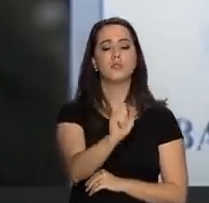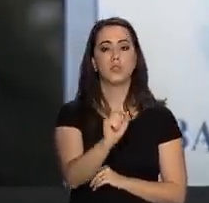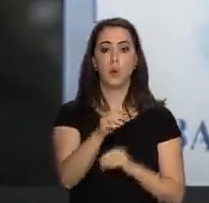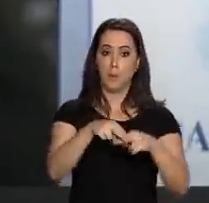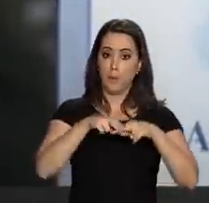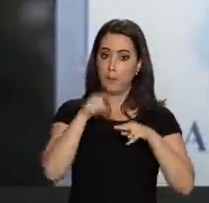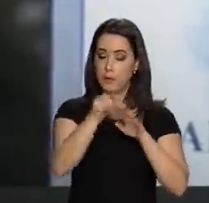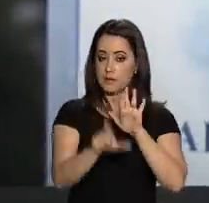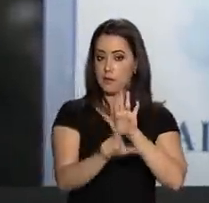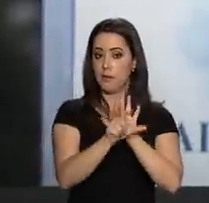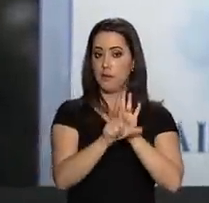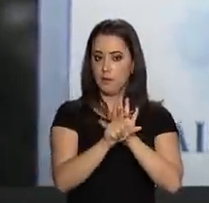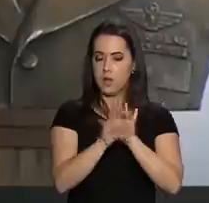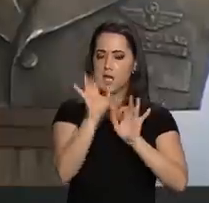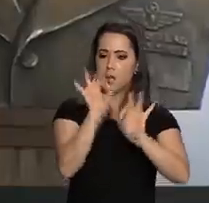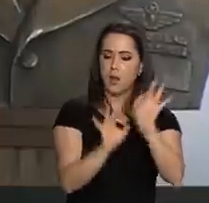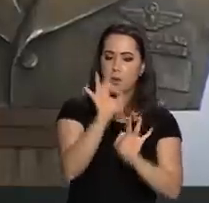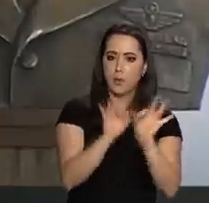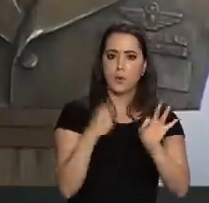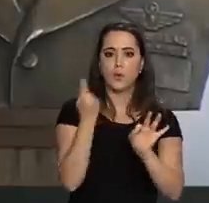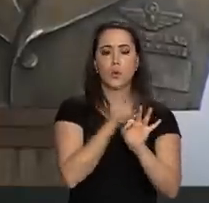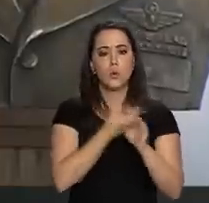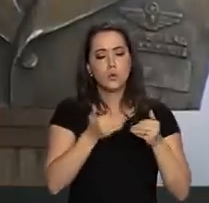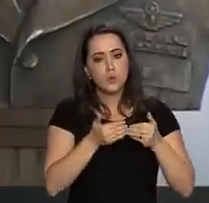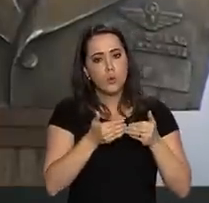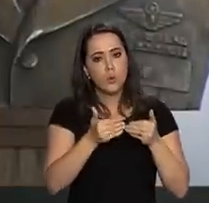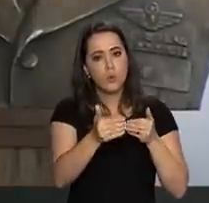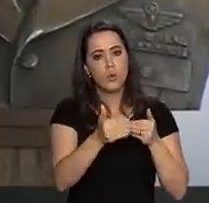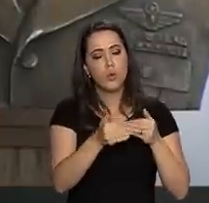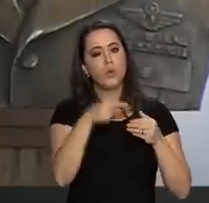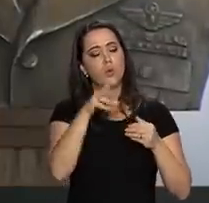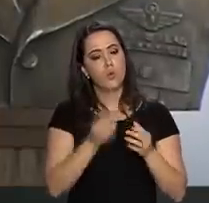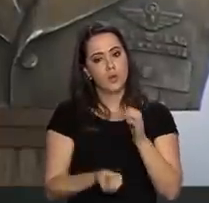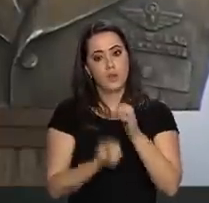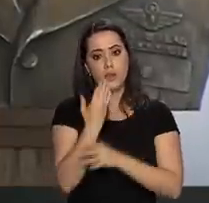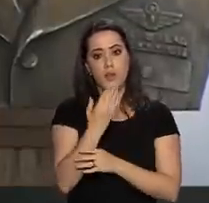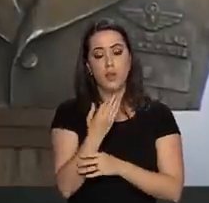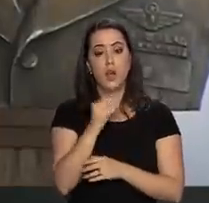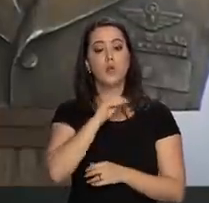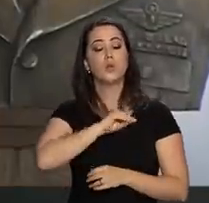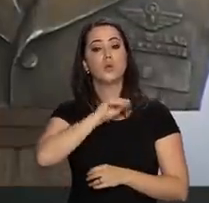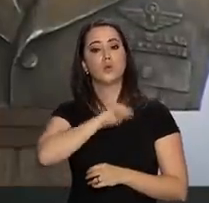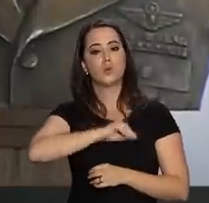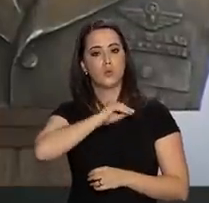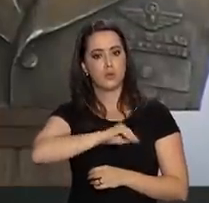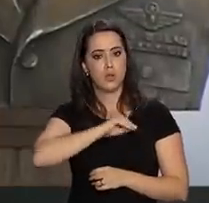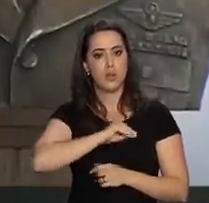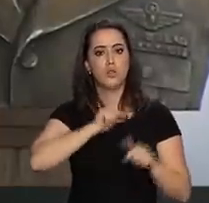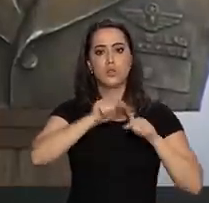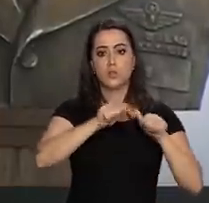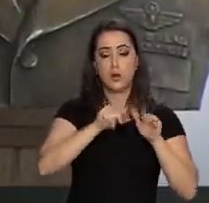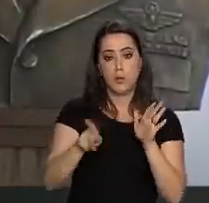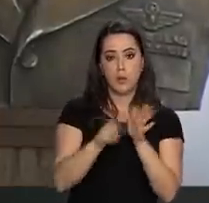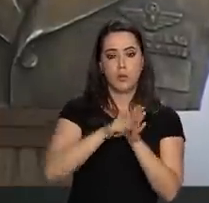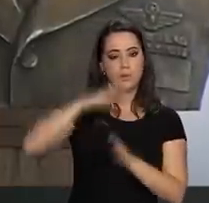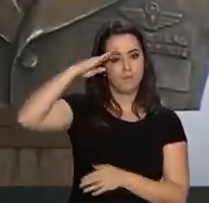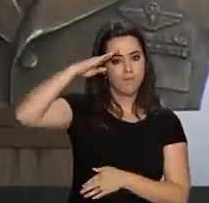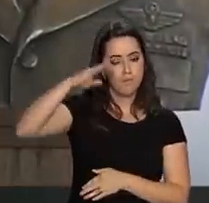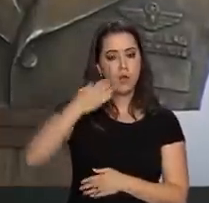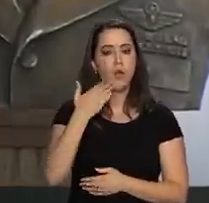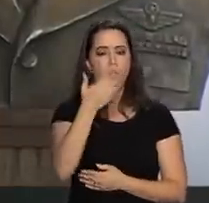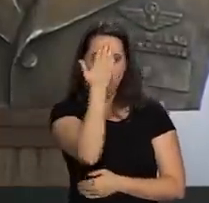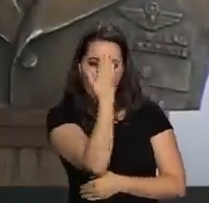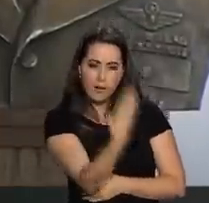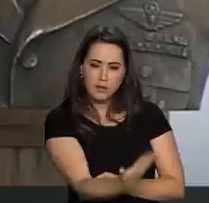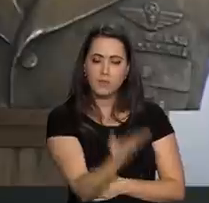dela, reestruturou a nossa carreira, criando a gratificação de atividade militar. Muito obrigado